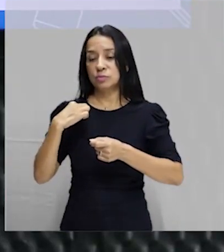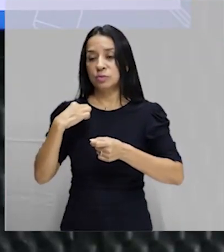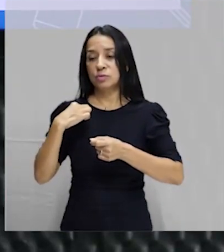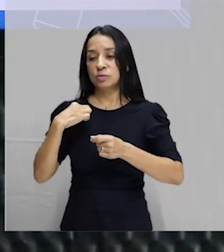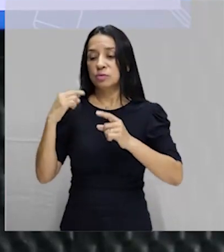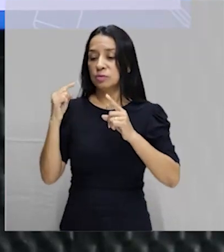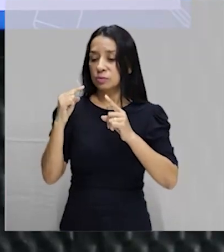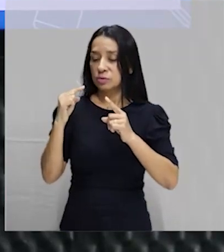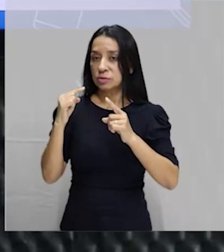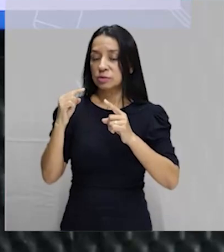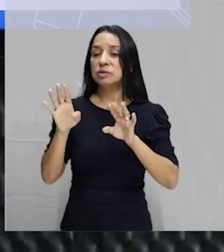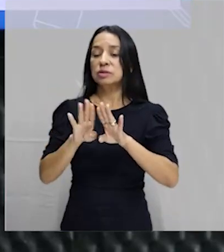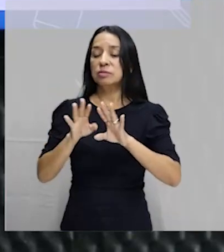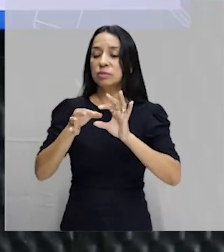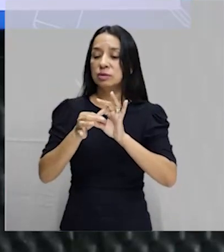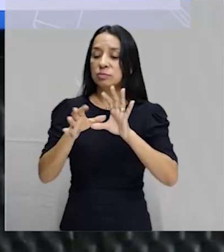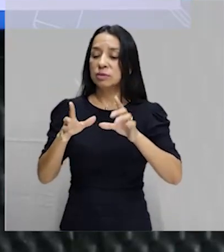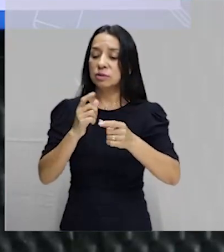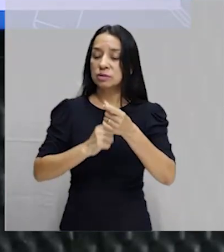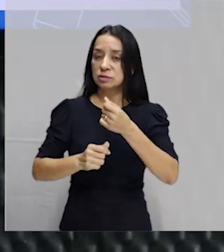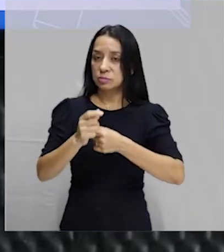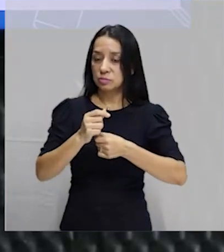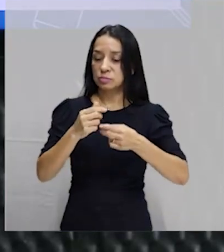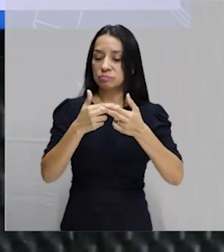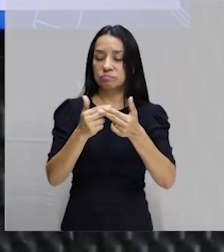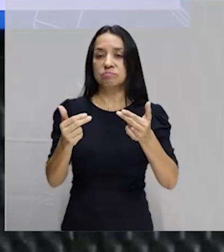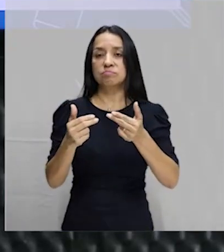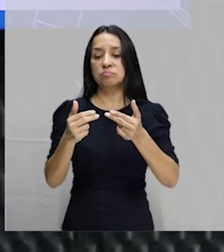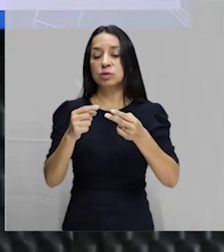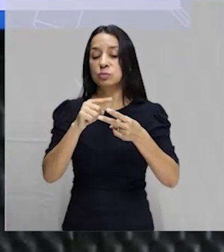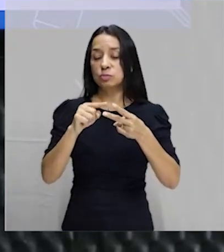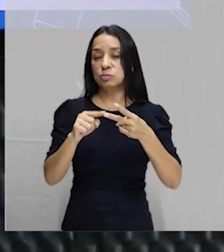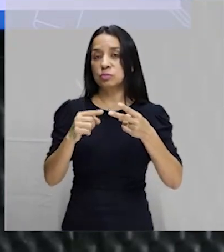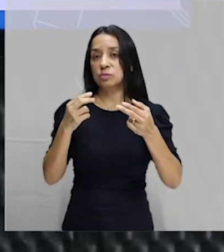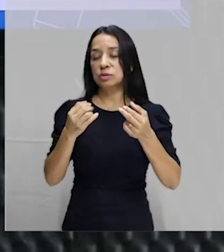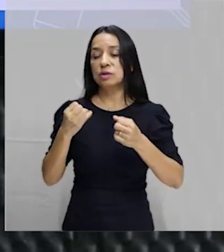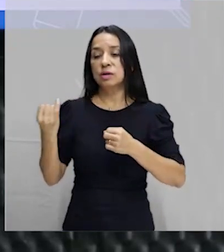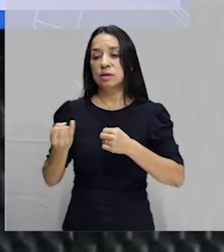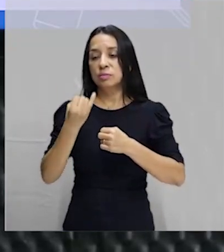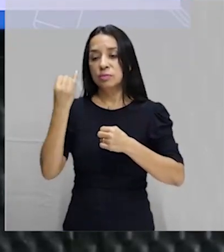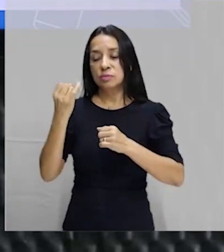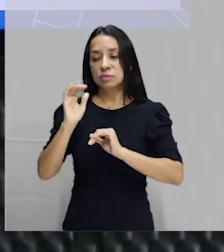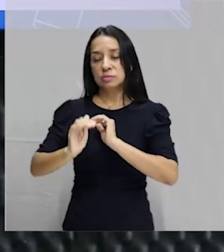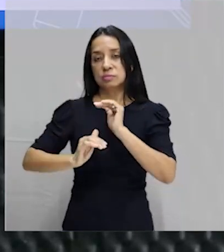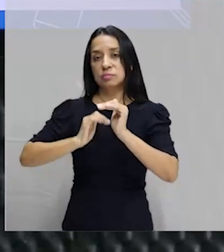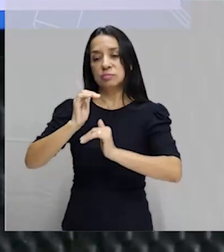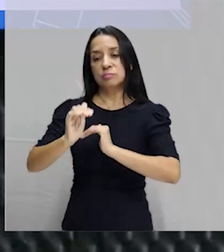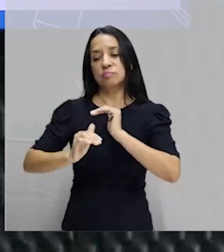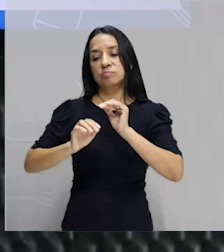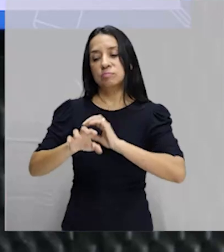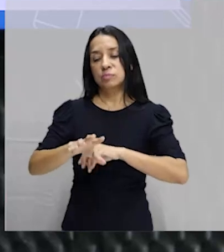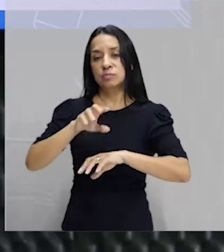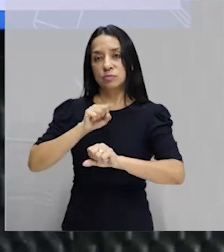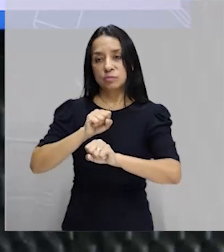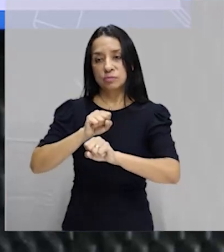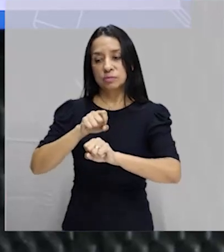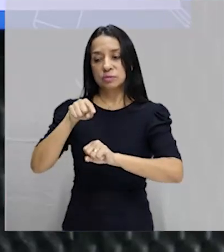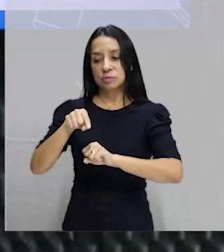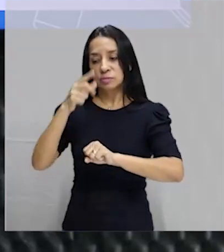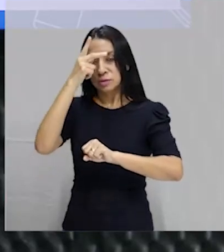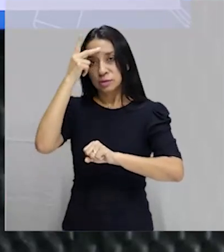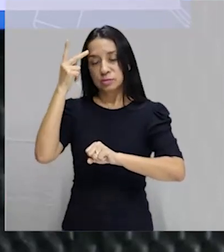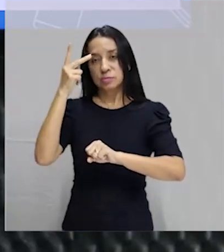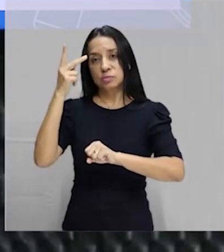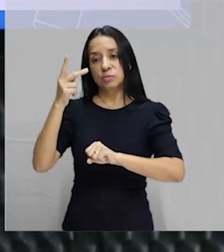segundo Aristóteles, são dois elementos importantes no processo de formação desse cidadão ateniense,